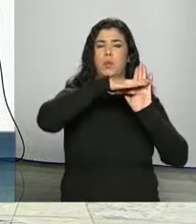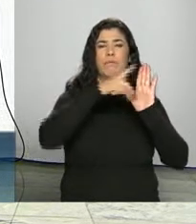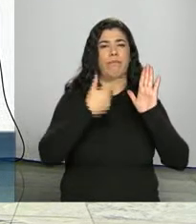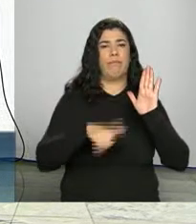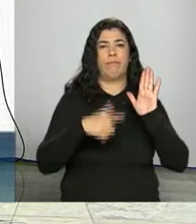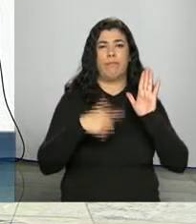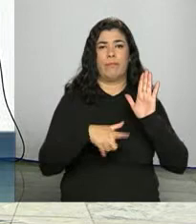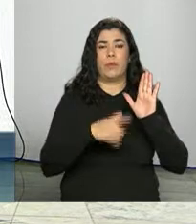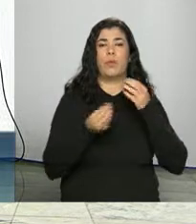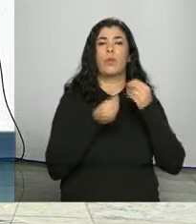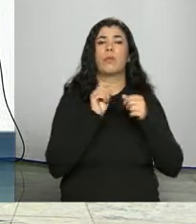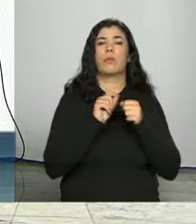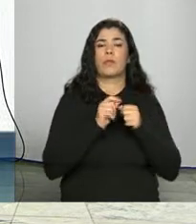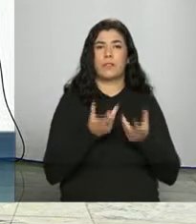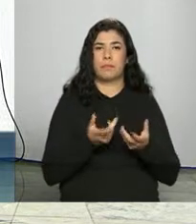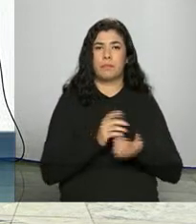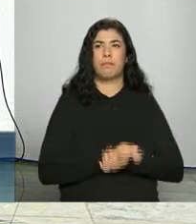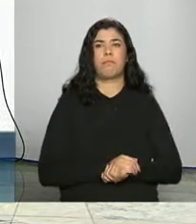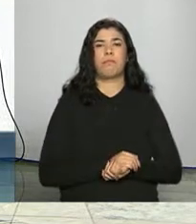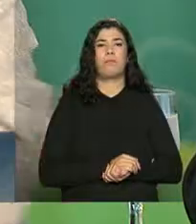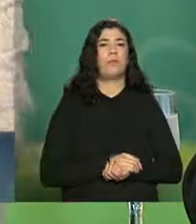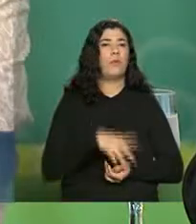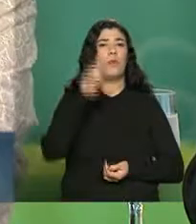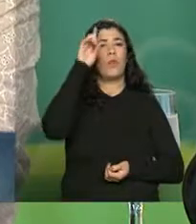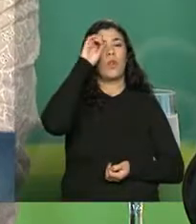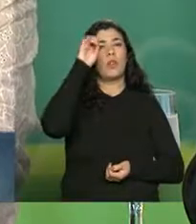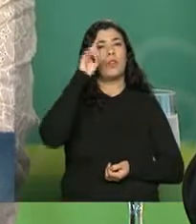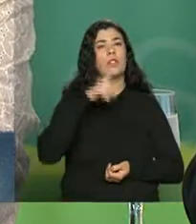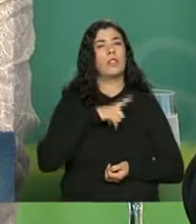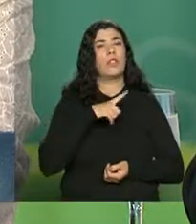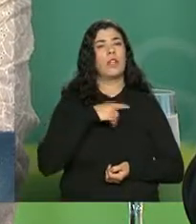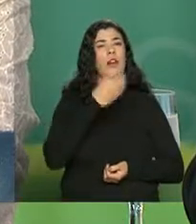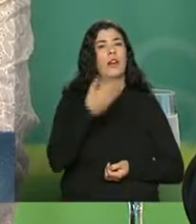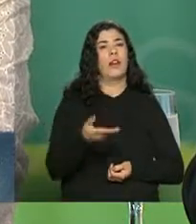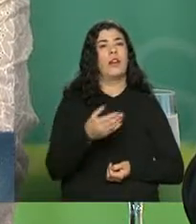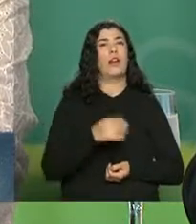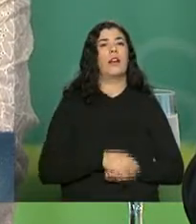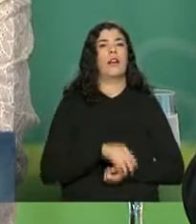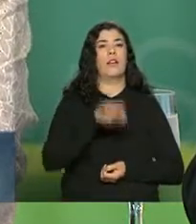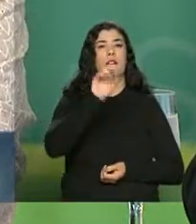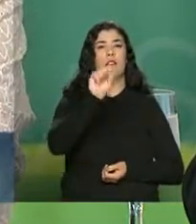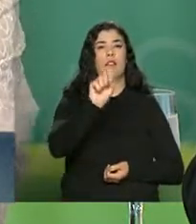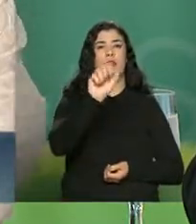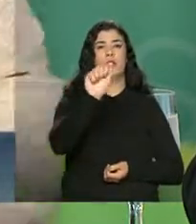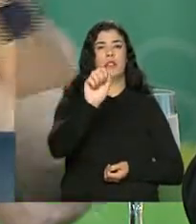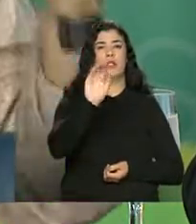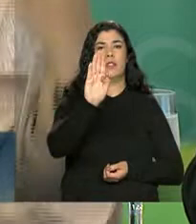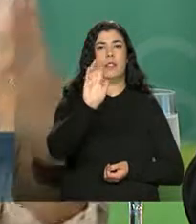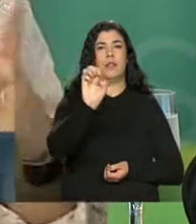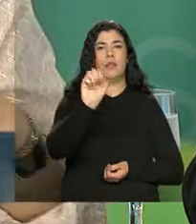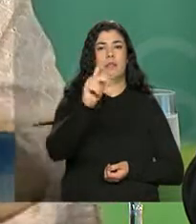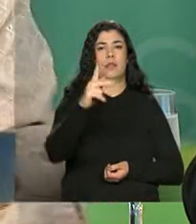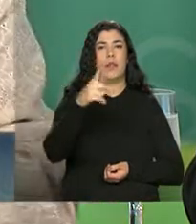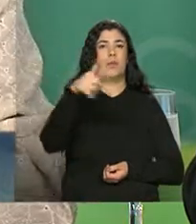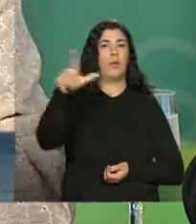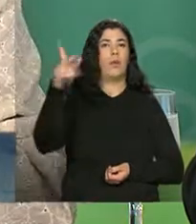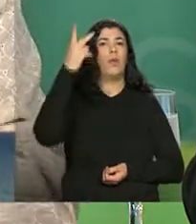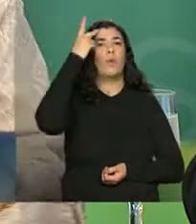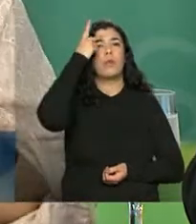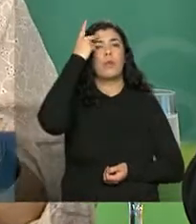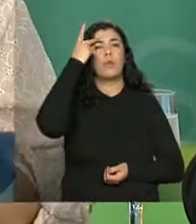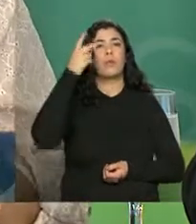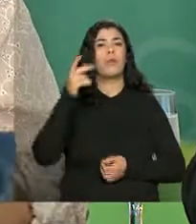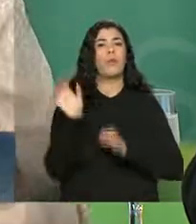operação disso como é que isso acontece Um dia disse a competência da Sabesp do governo Estado de São Paulo que compõe com outros reservatórios